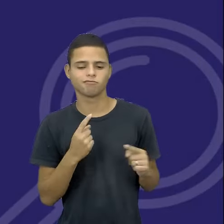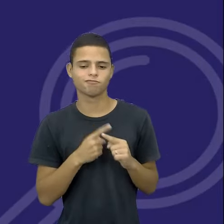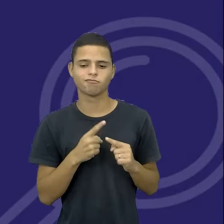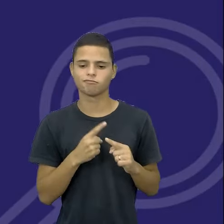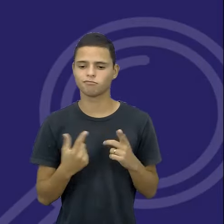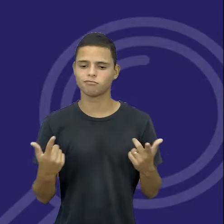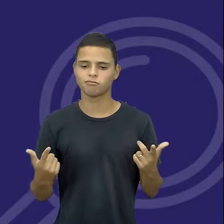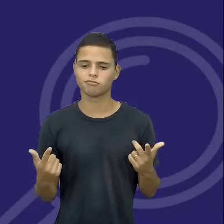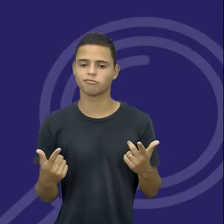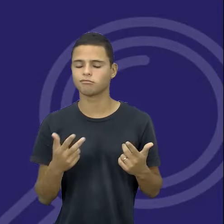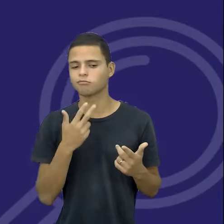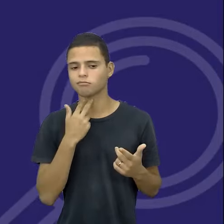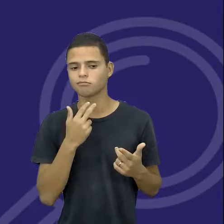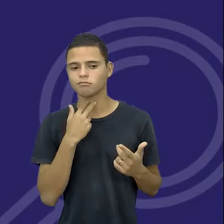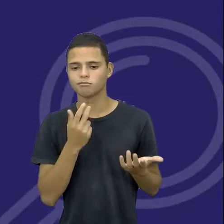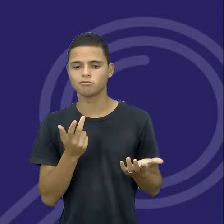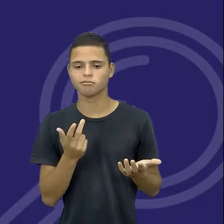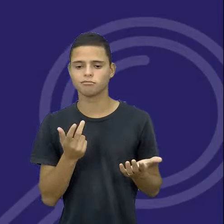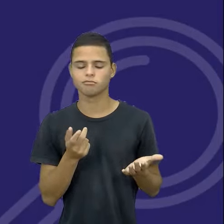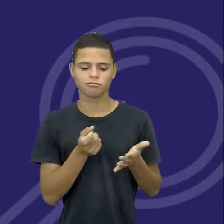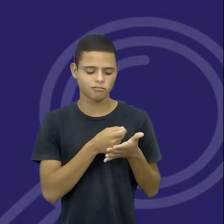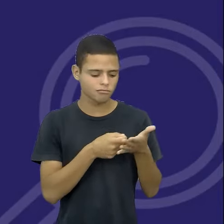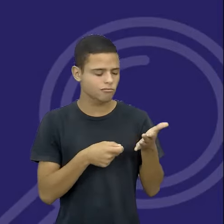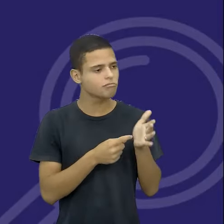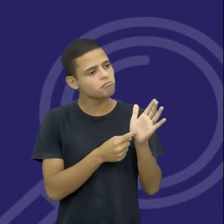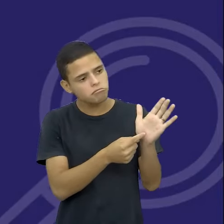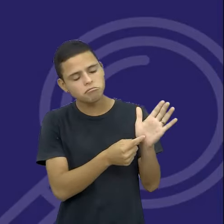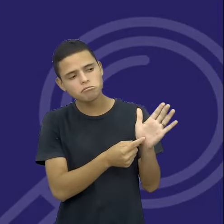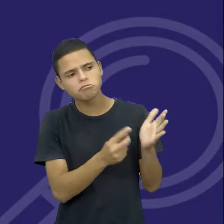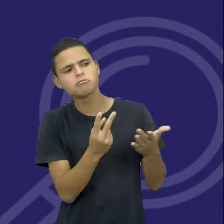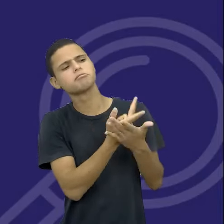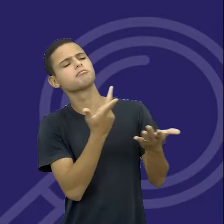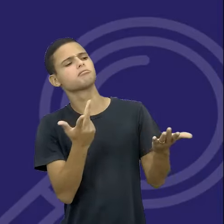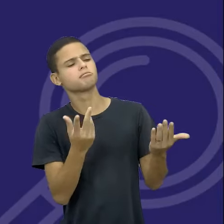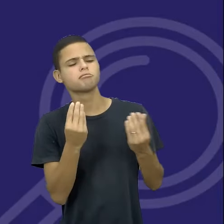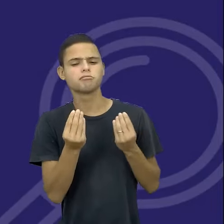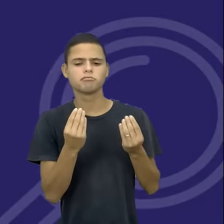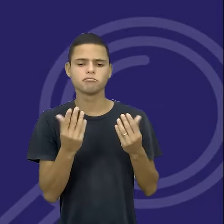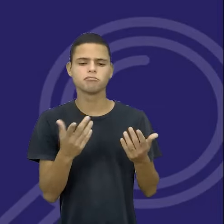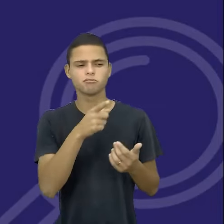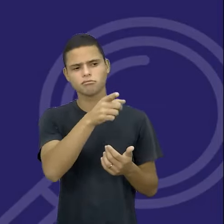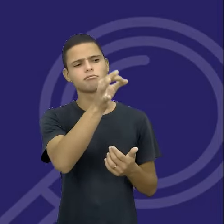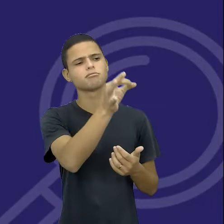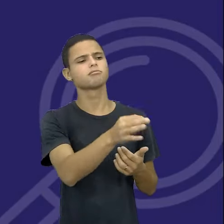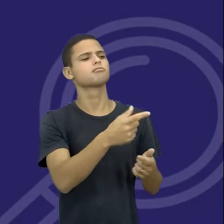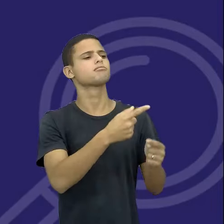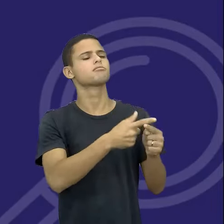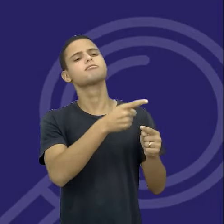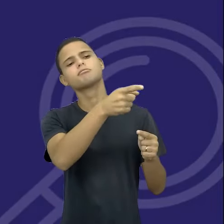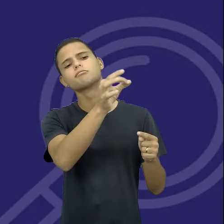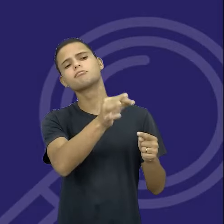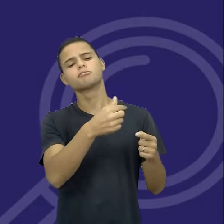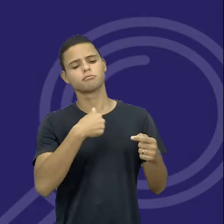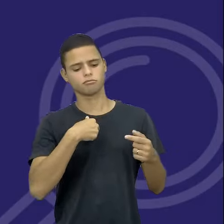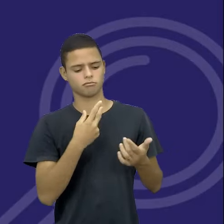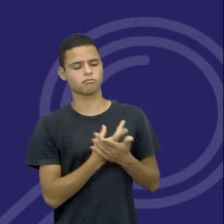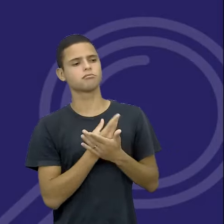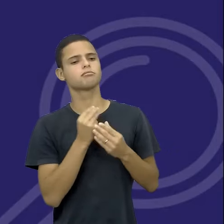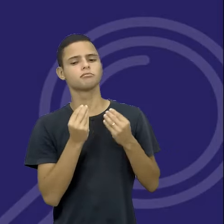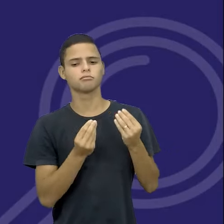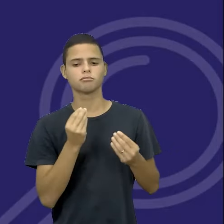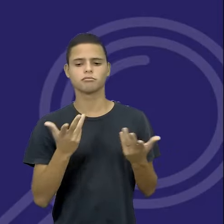sendo válido? Isso que eu estou fazendo? Por que esse jeito é o certo? Né? E, na verdade, a matemática ela